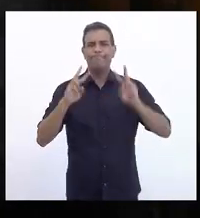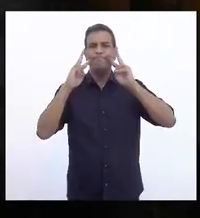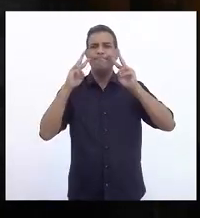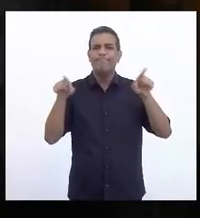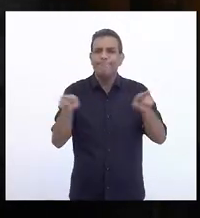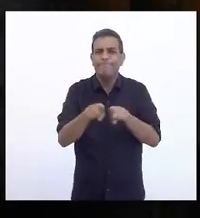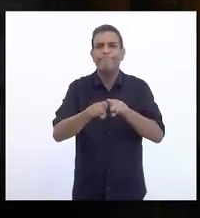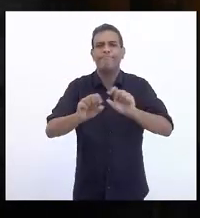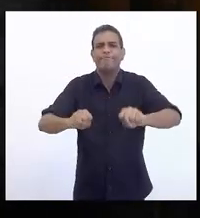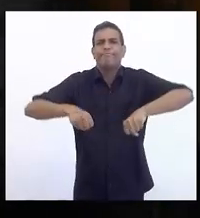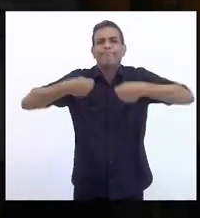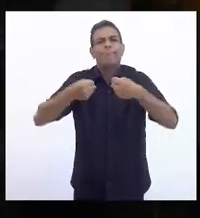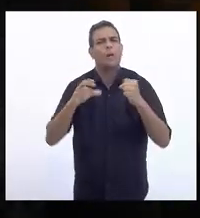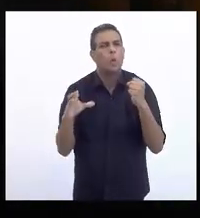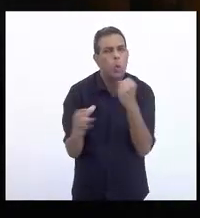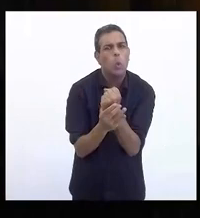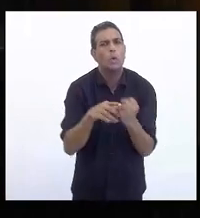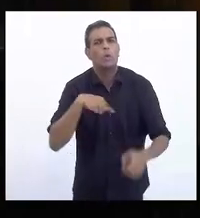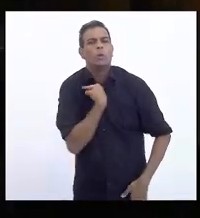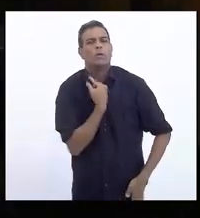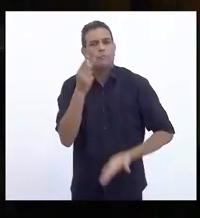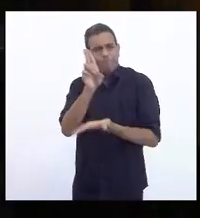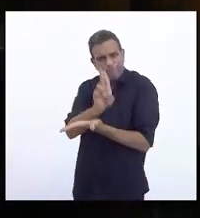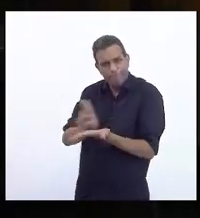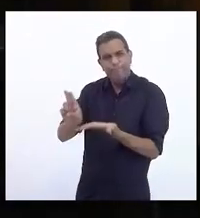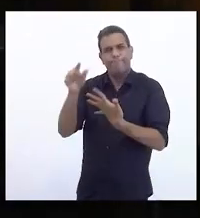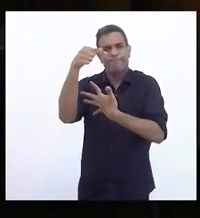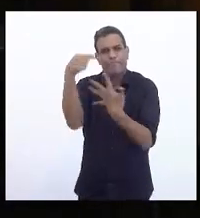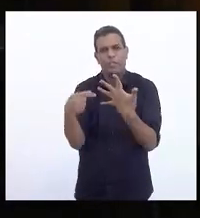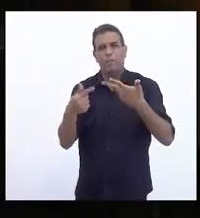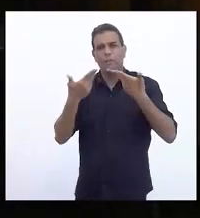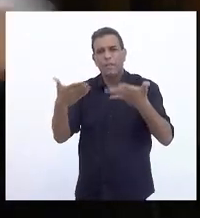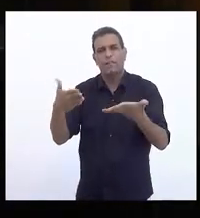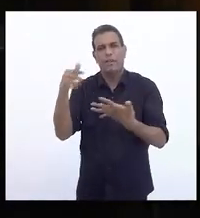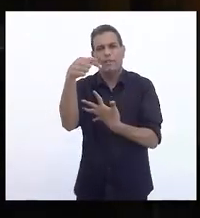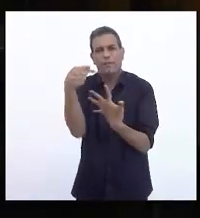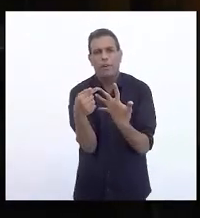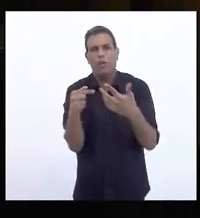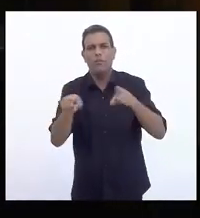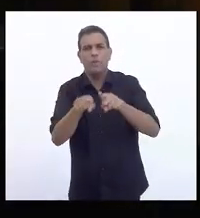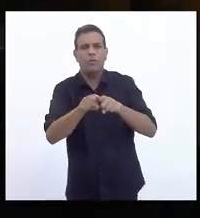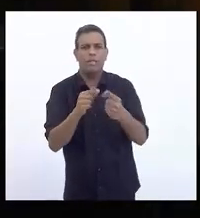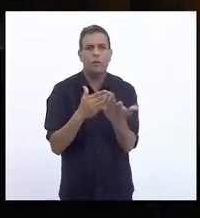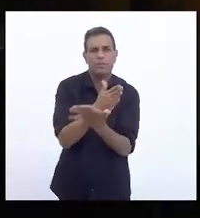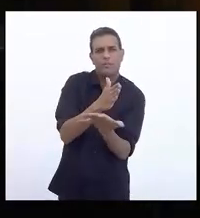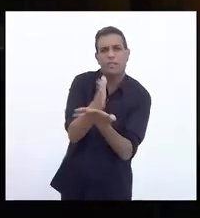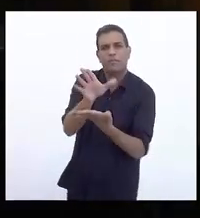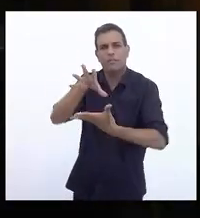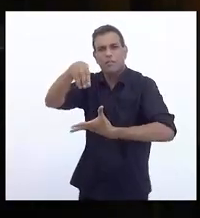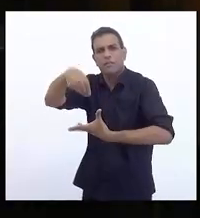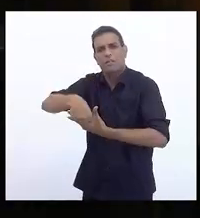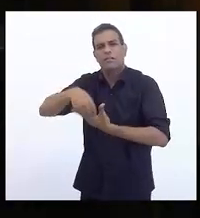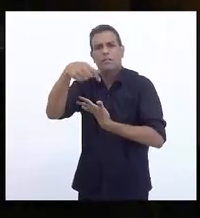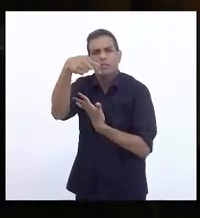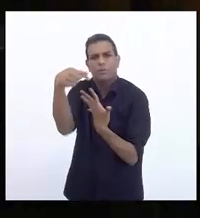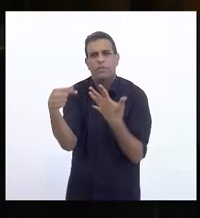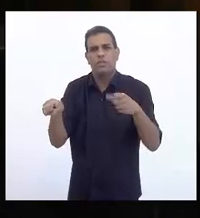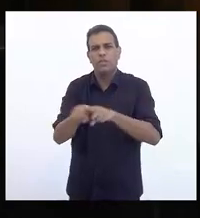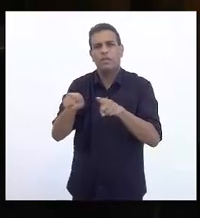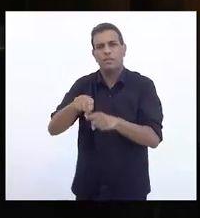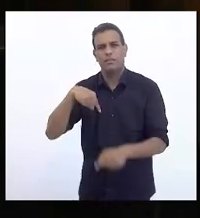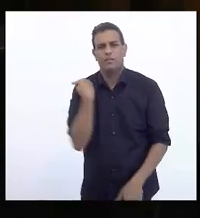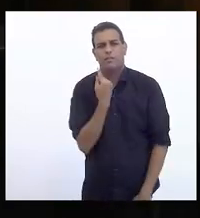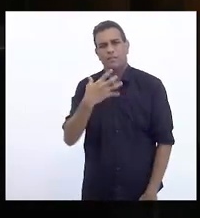e garantiu recursos para o campus lá de Campo Grande, para as antigas dependências da